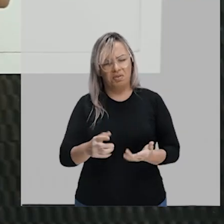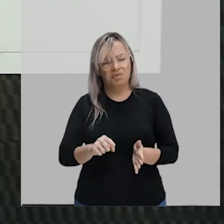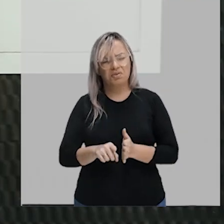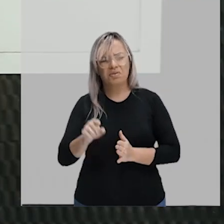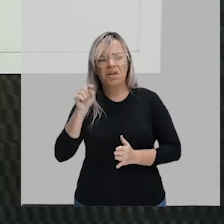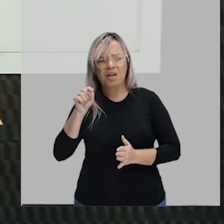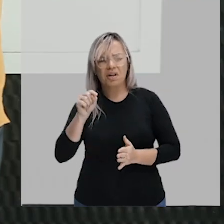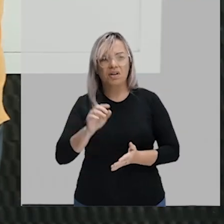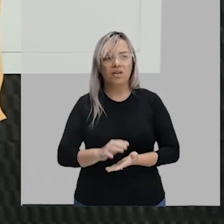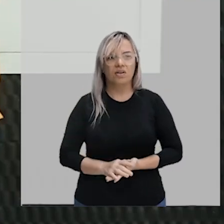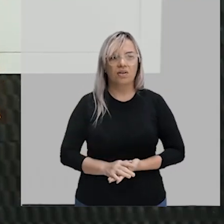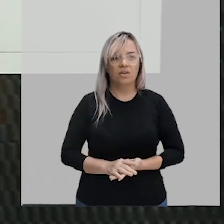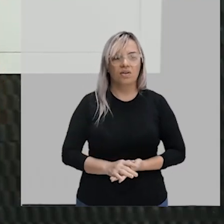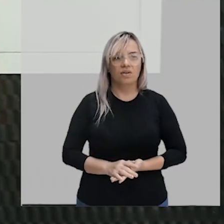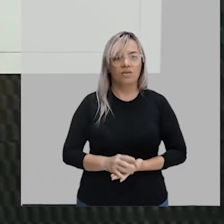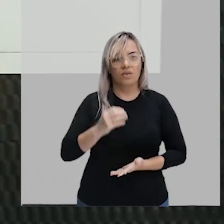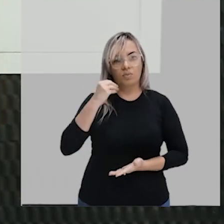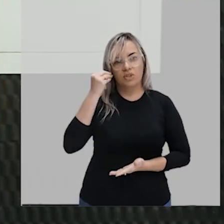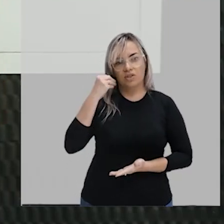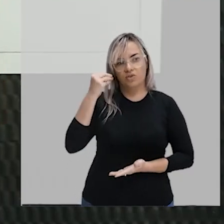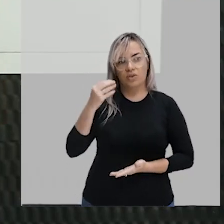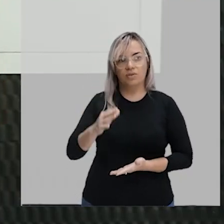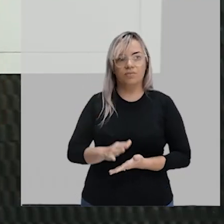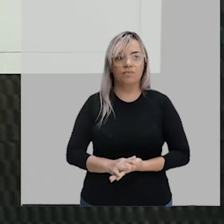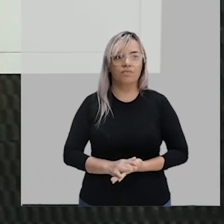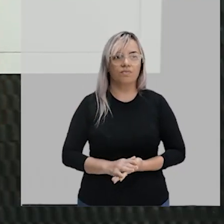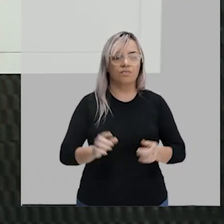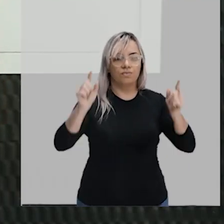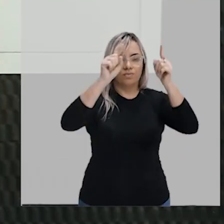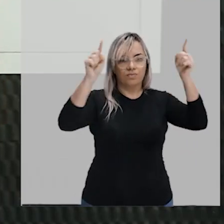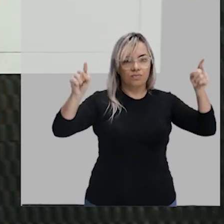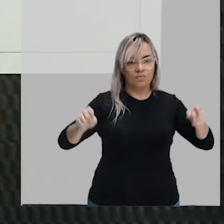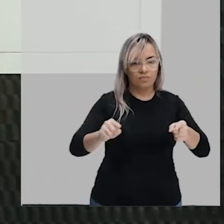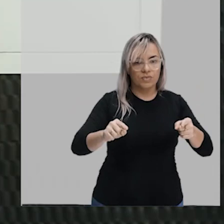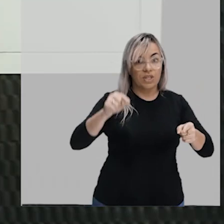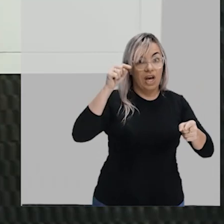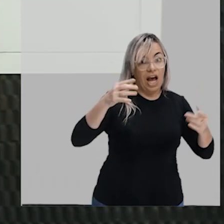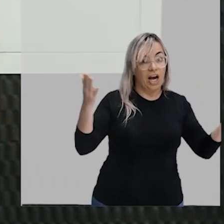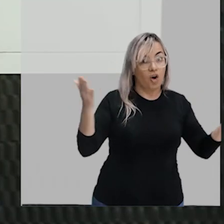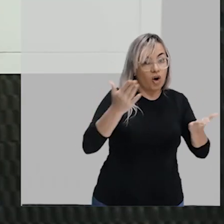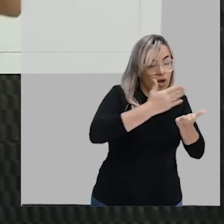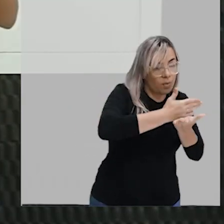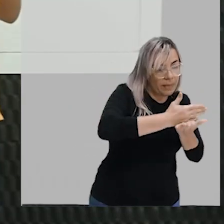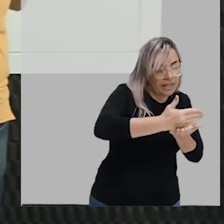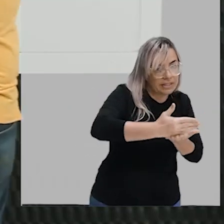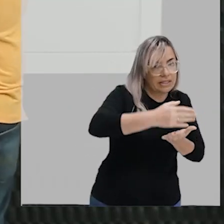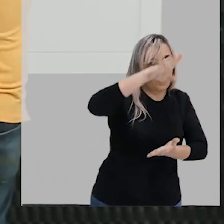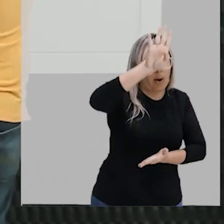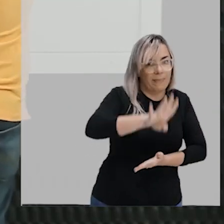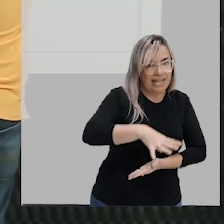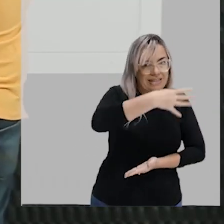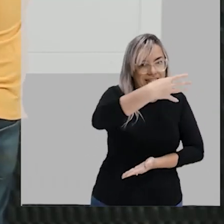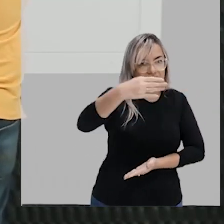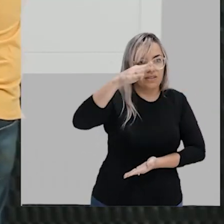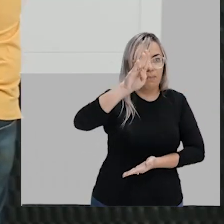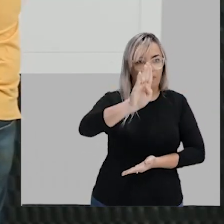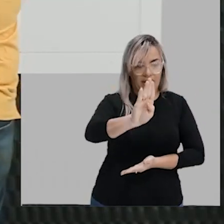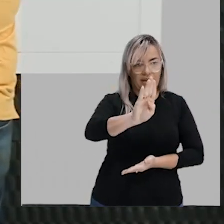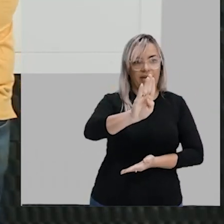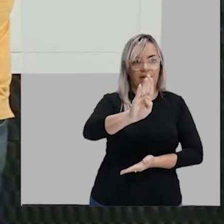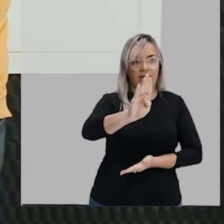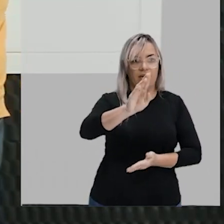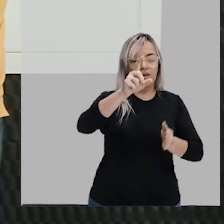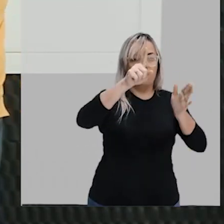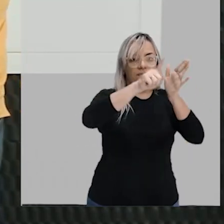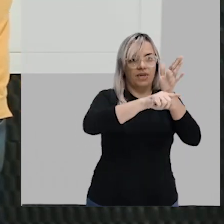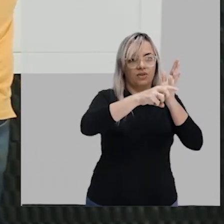B, menos 3, 4, 5 e 2. Essa matriz